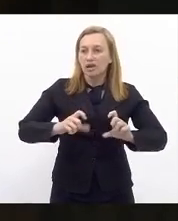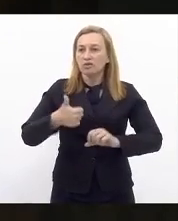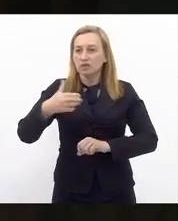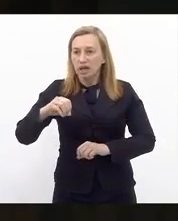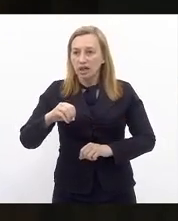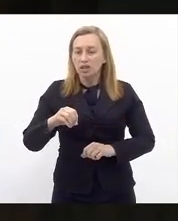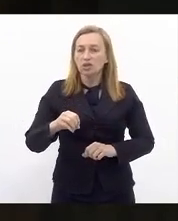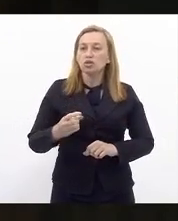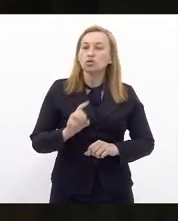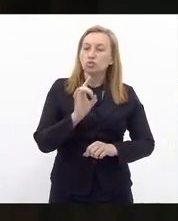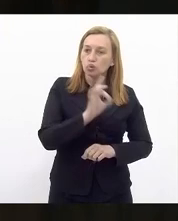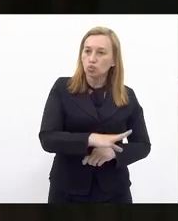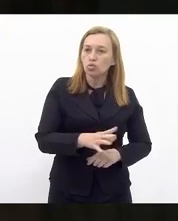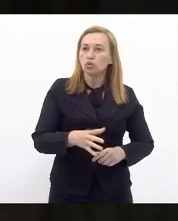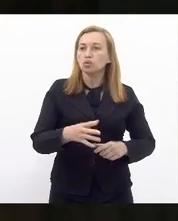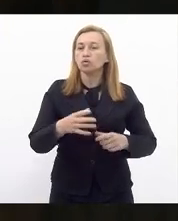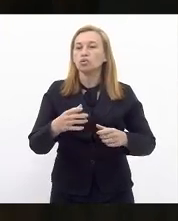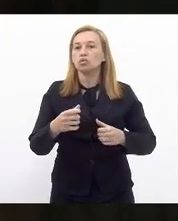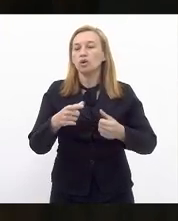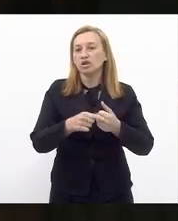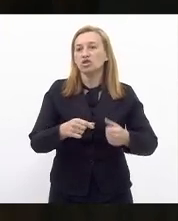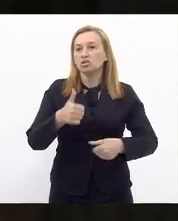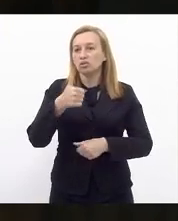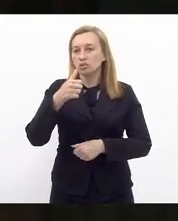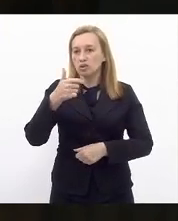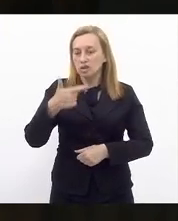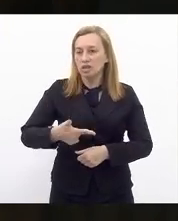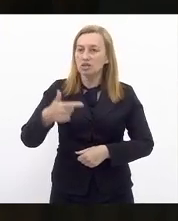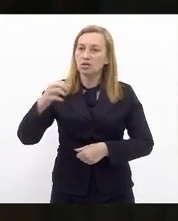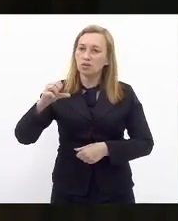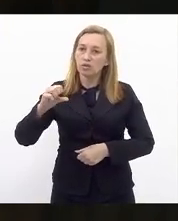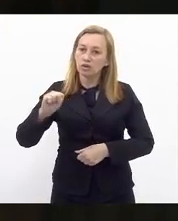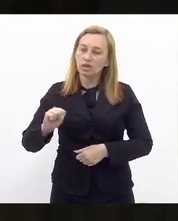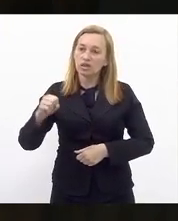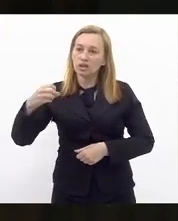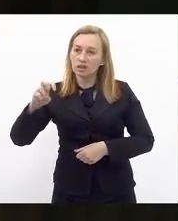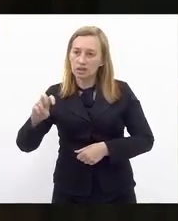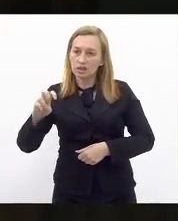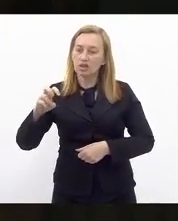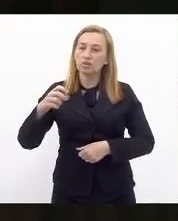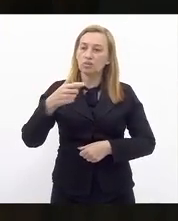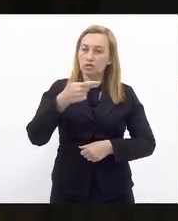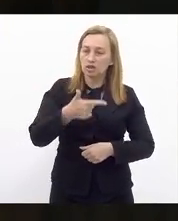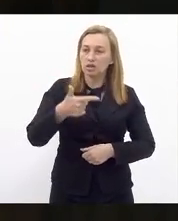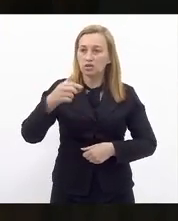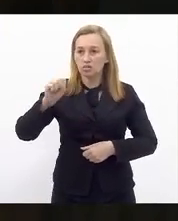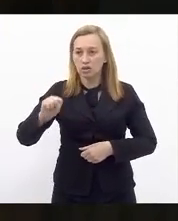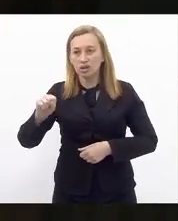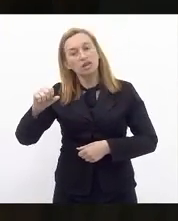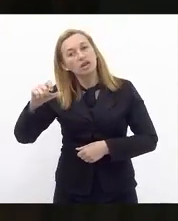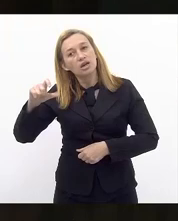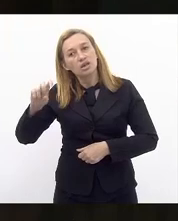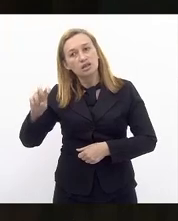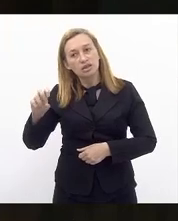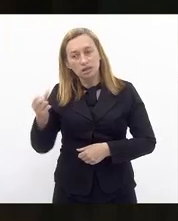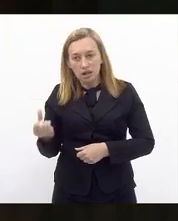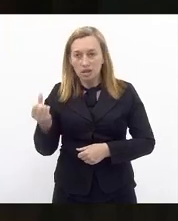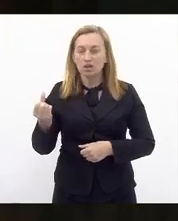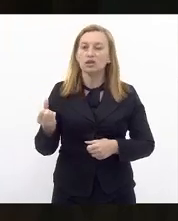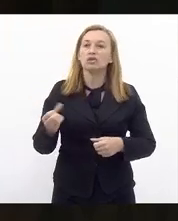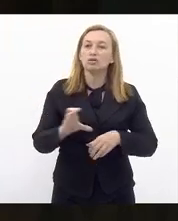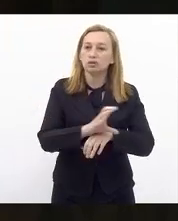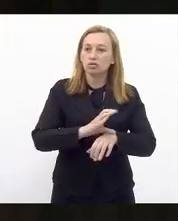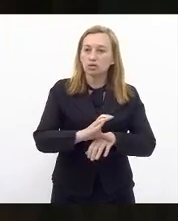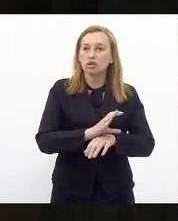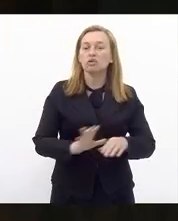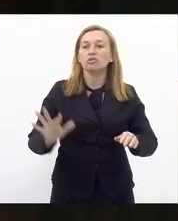parágrafo único do artigo 285-a o artigo 286 em razão da edição da emenda constitucional Constituição